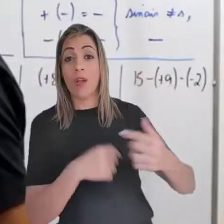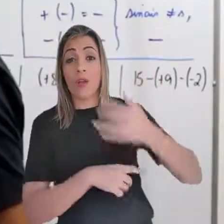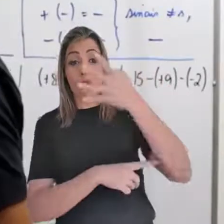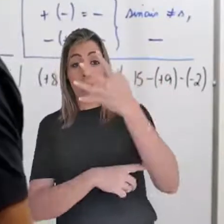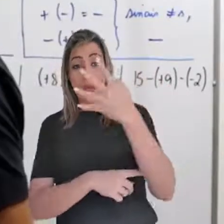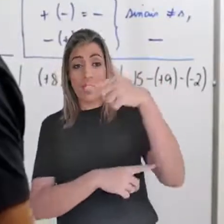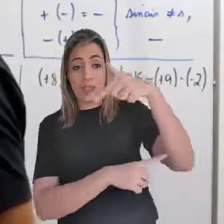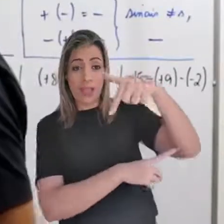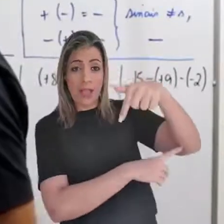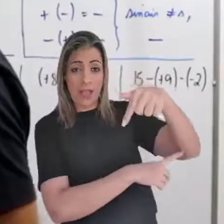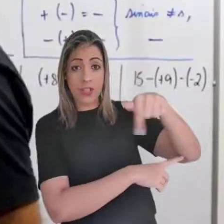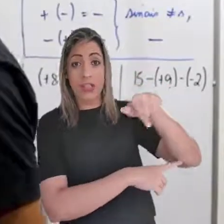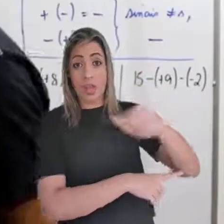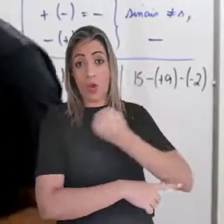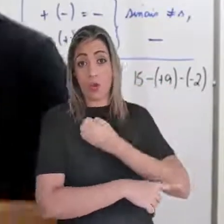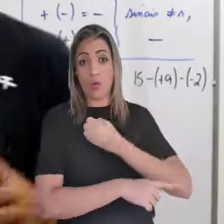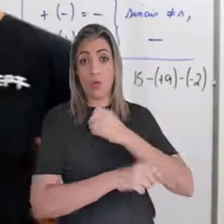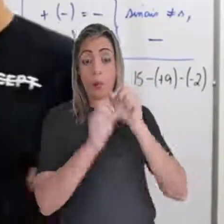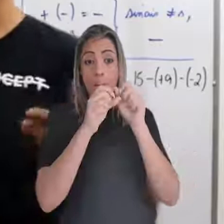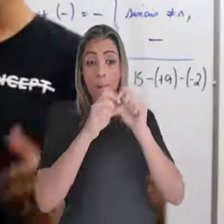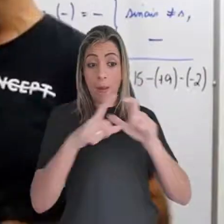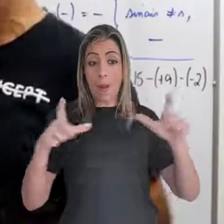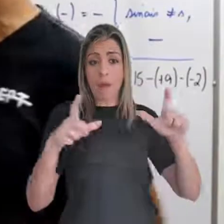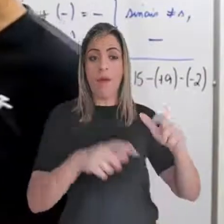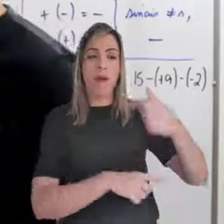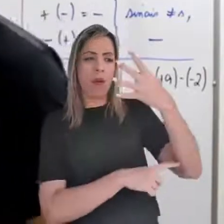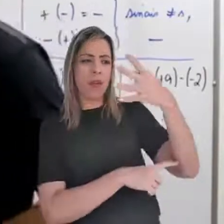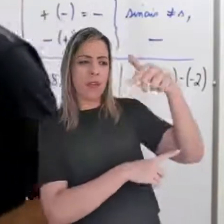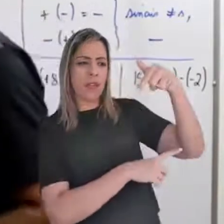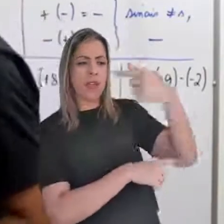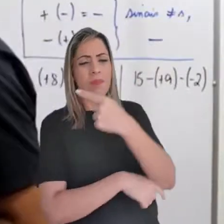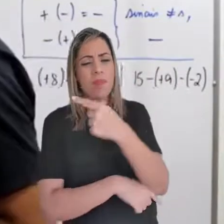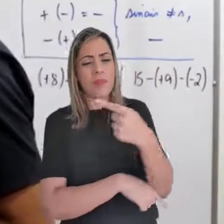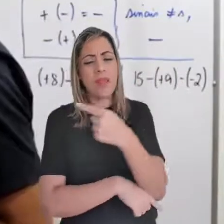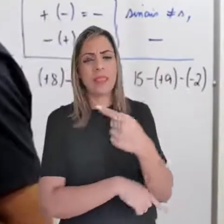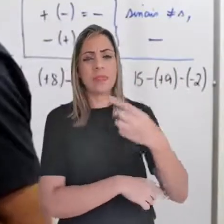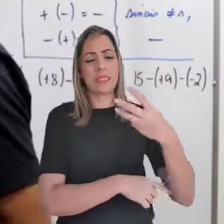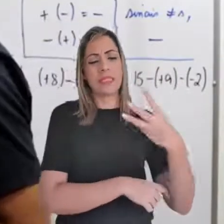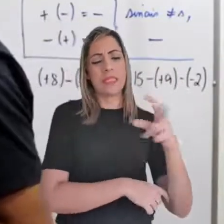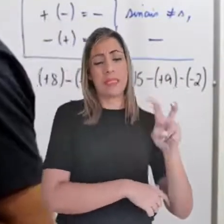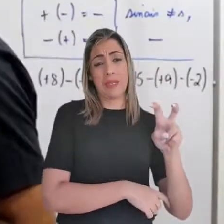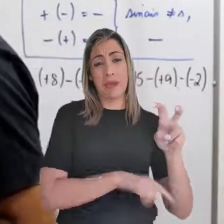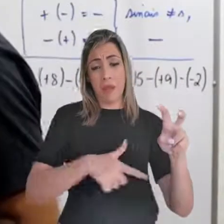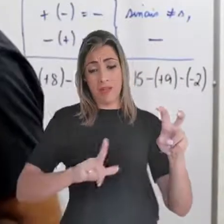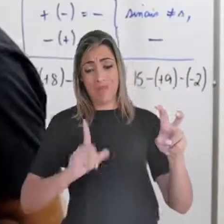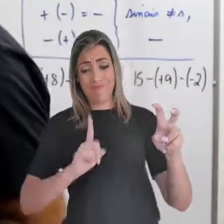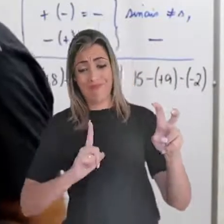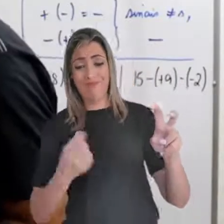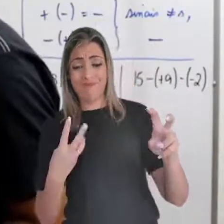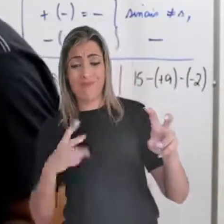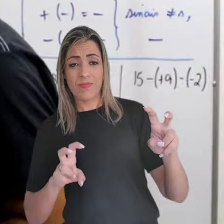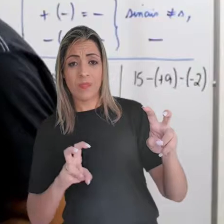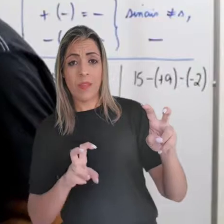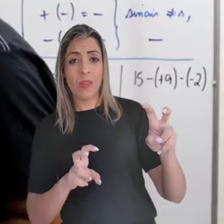Eu tenho que pegar o 47, que é o maior valor absoluto, e tirar o 35.